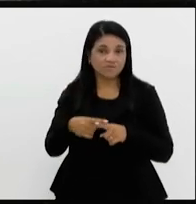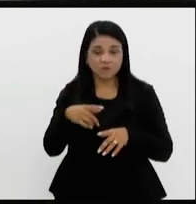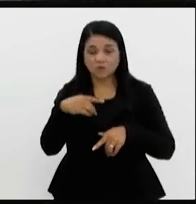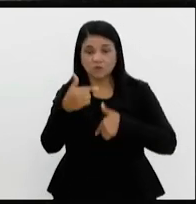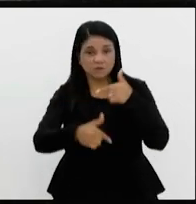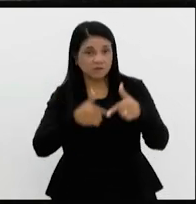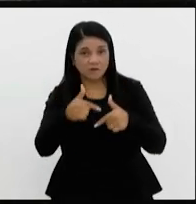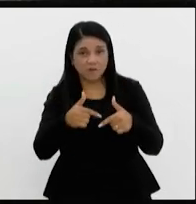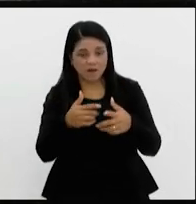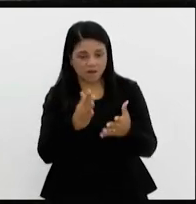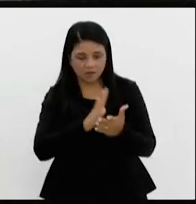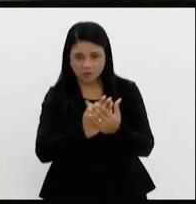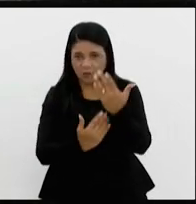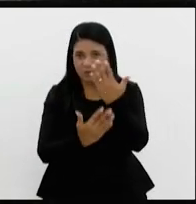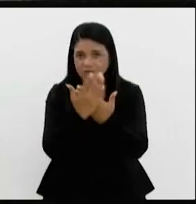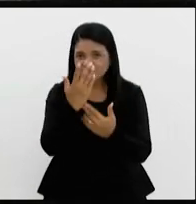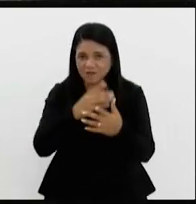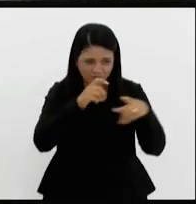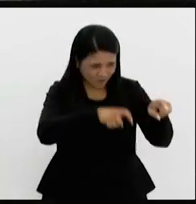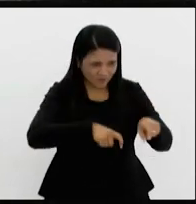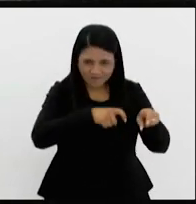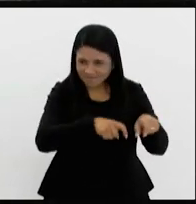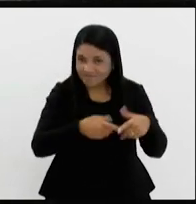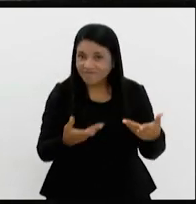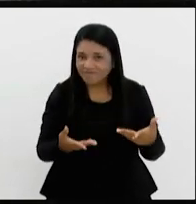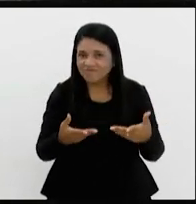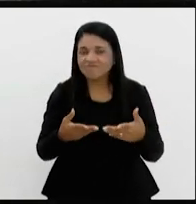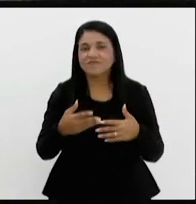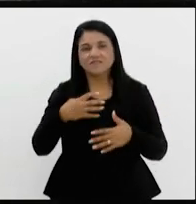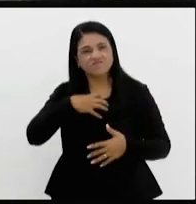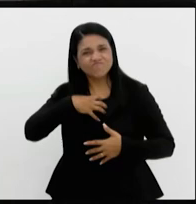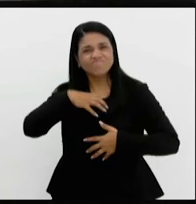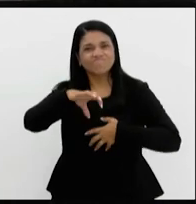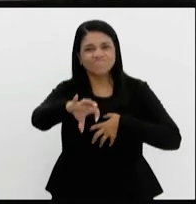Sede indulgentes para com os demais seres humanos.